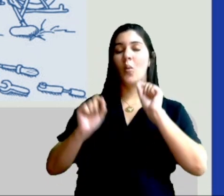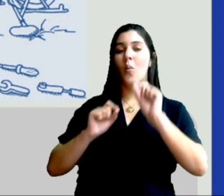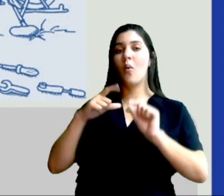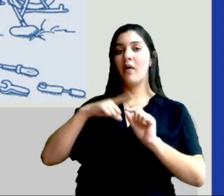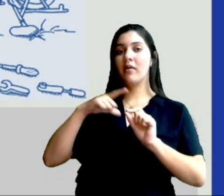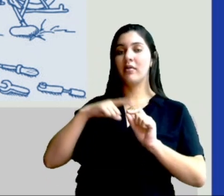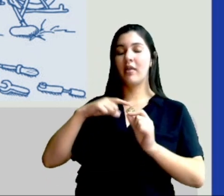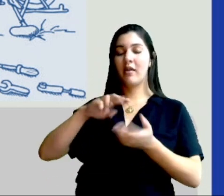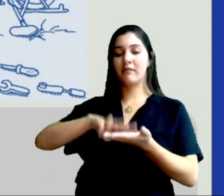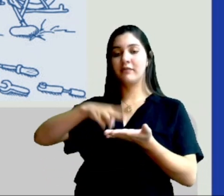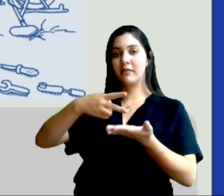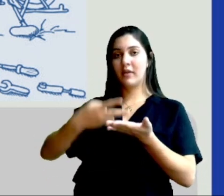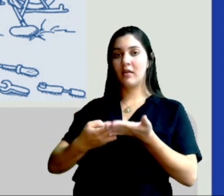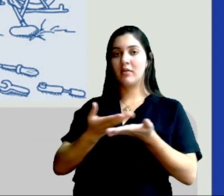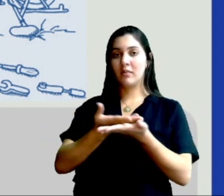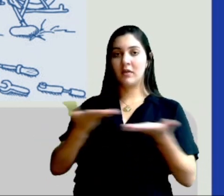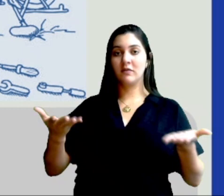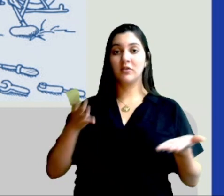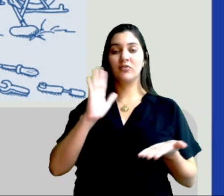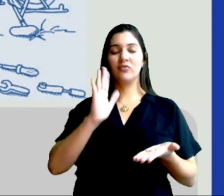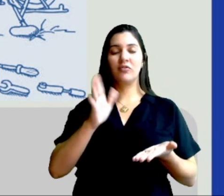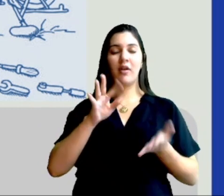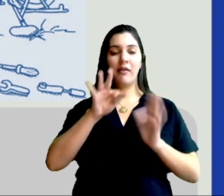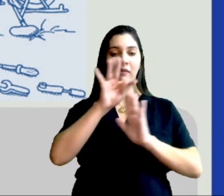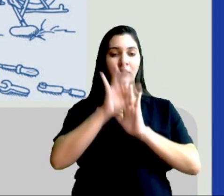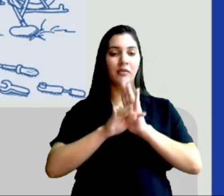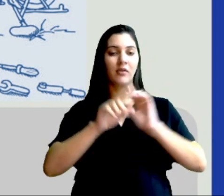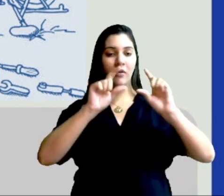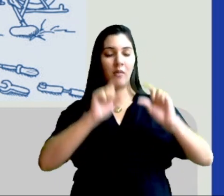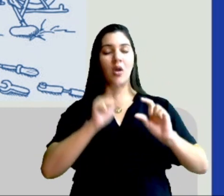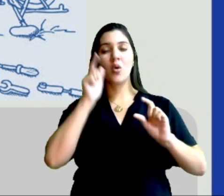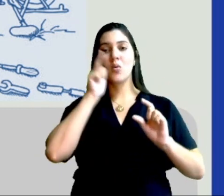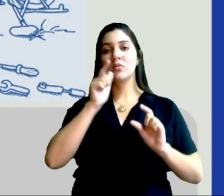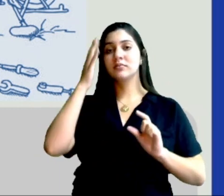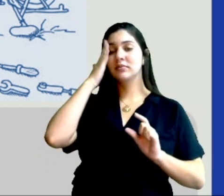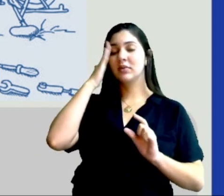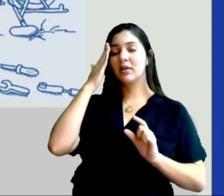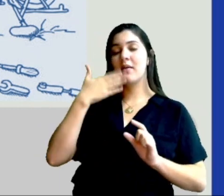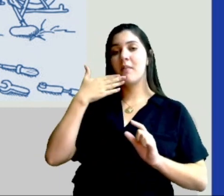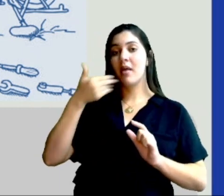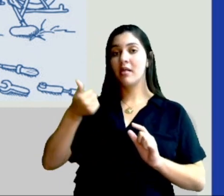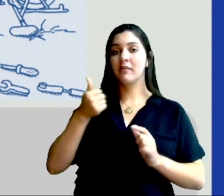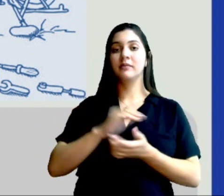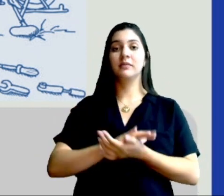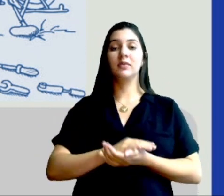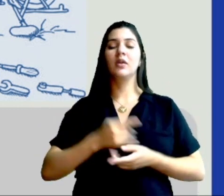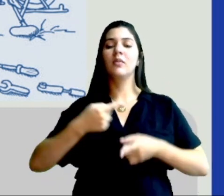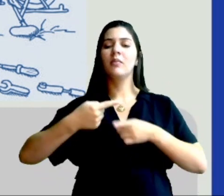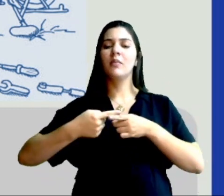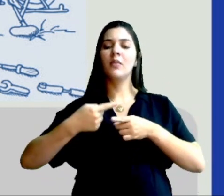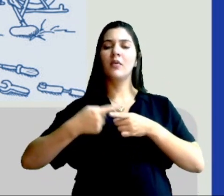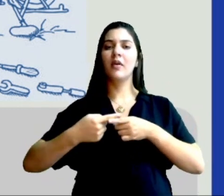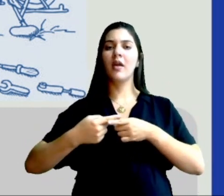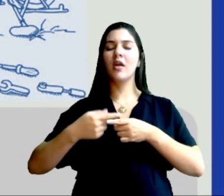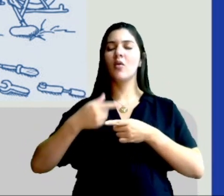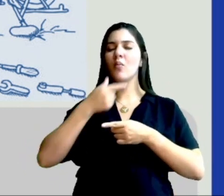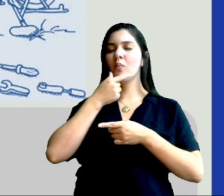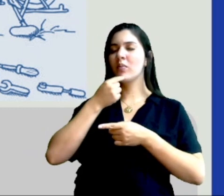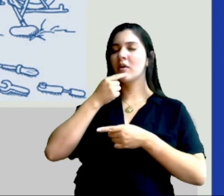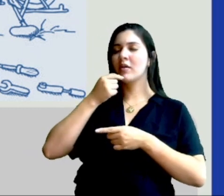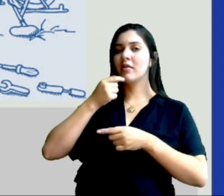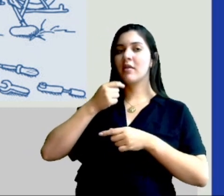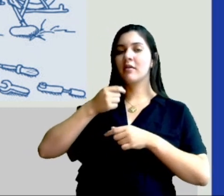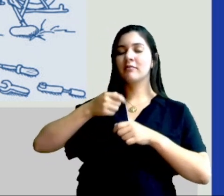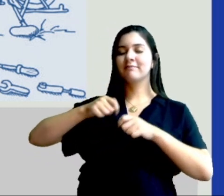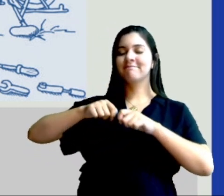tem, vou traduzir para vocês, já que o texto é pequenininho, para a gente conseguir entender melhor. Por que Jorge está